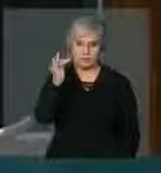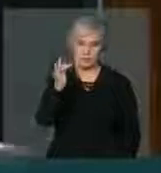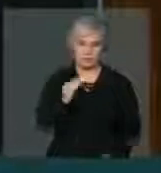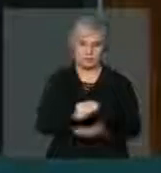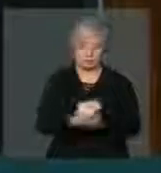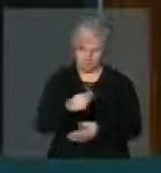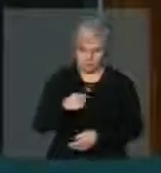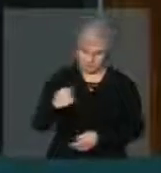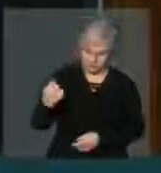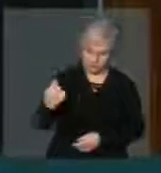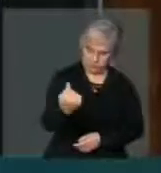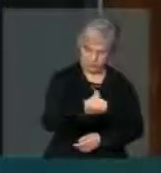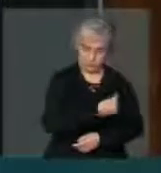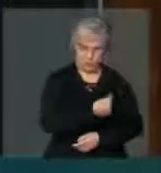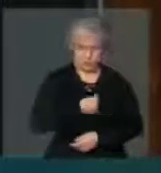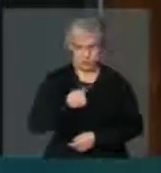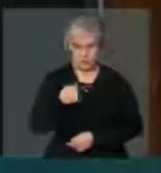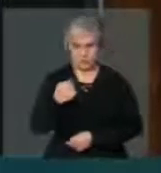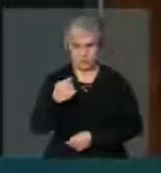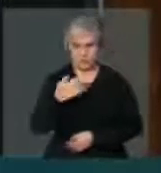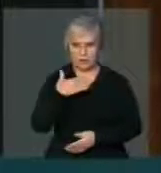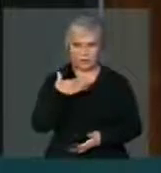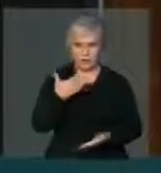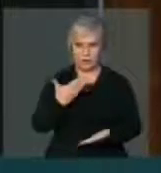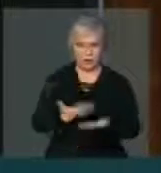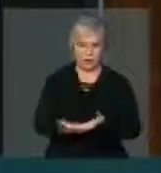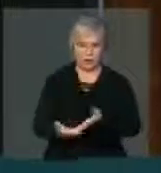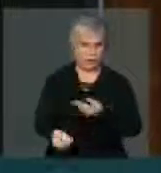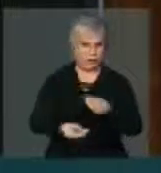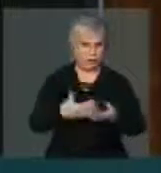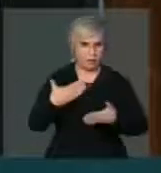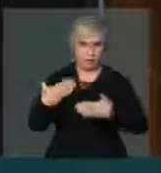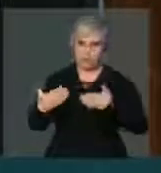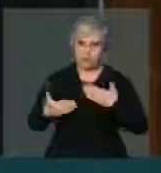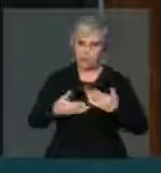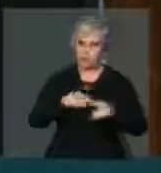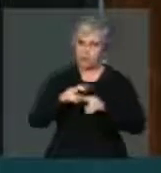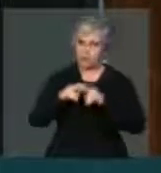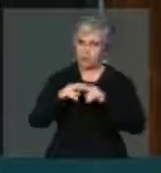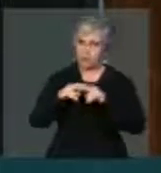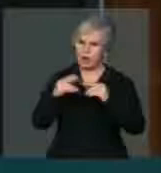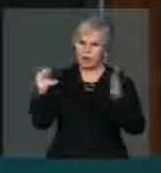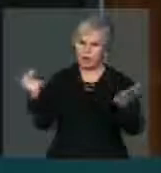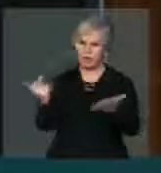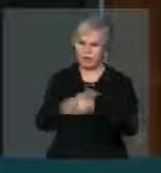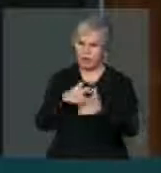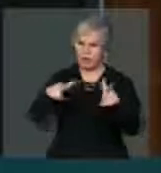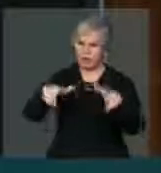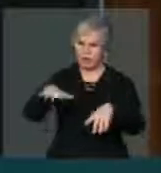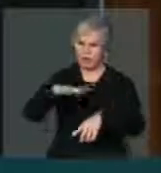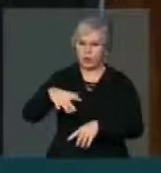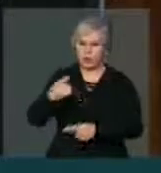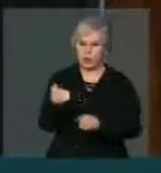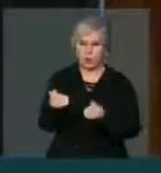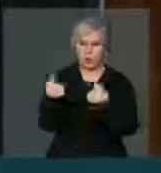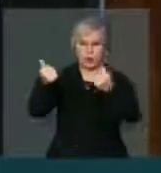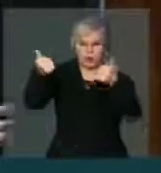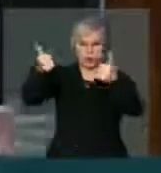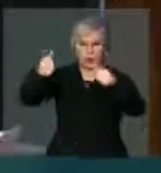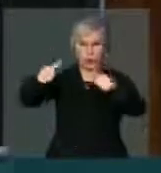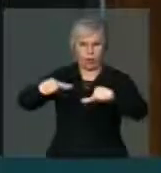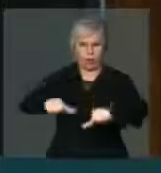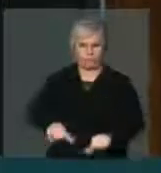Todos nós num estado de perplexidade muito grande, diante de um quadro econômico que se aprofunda.